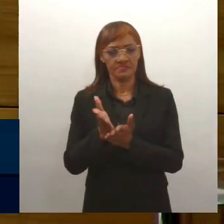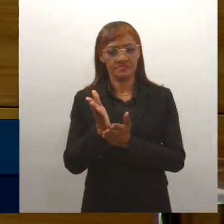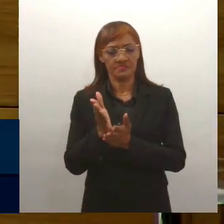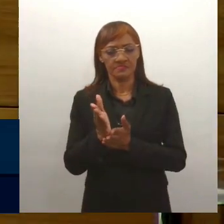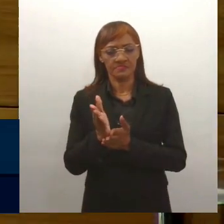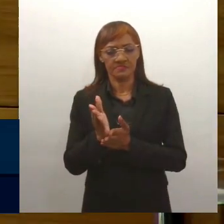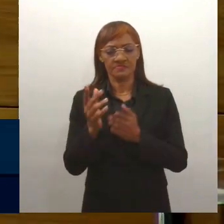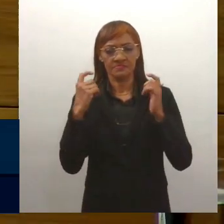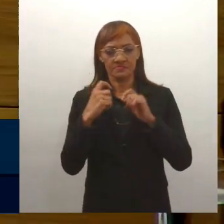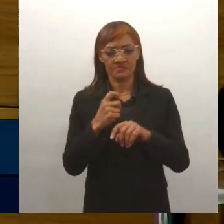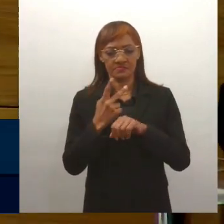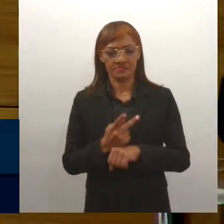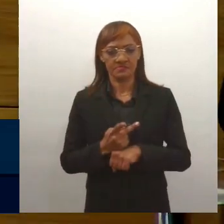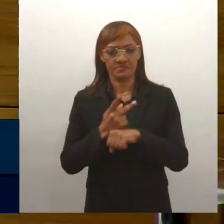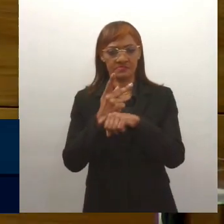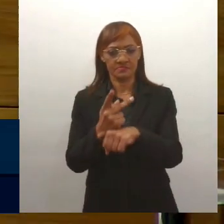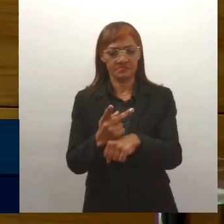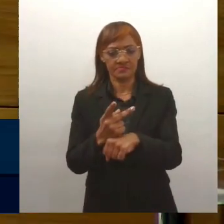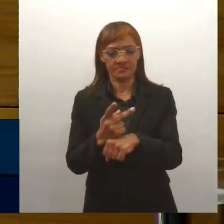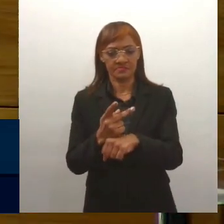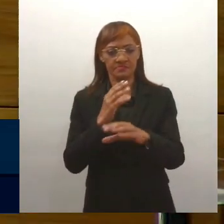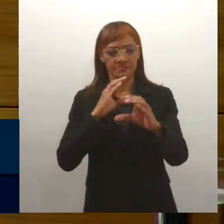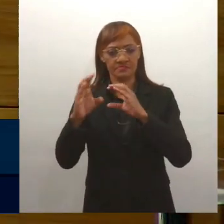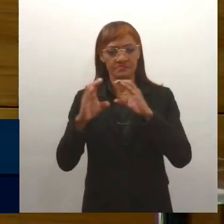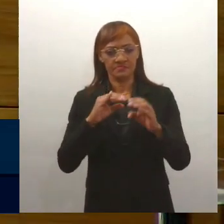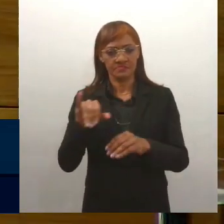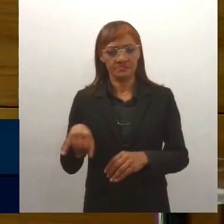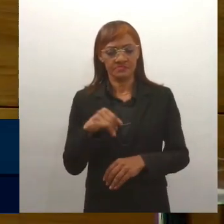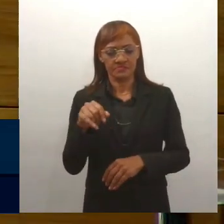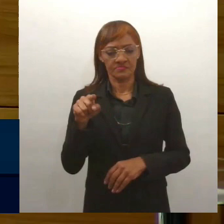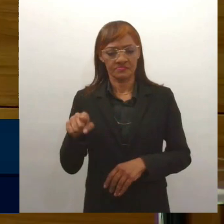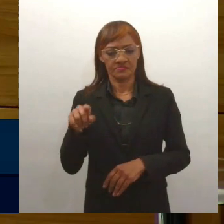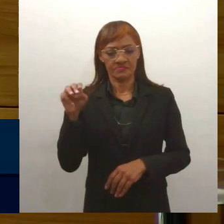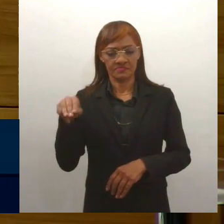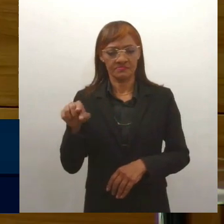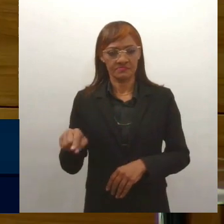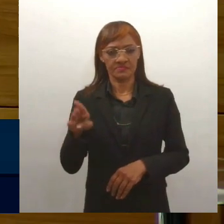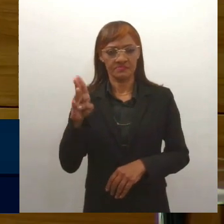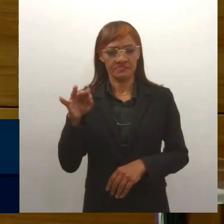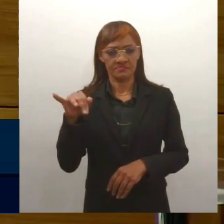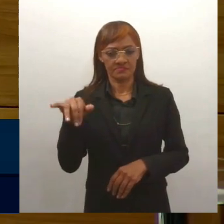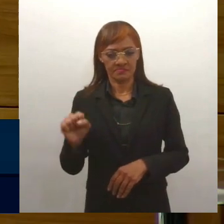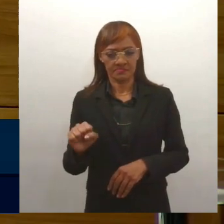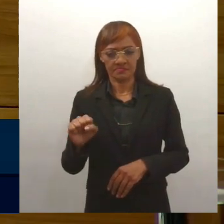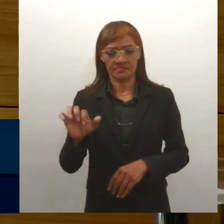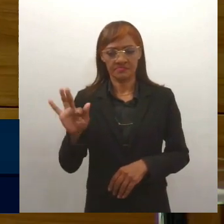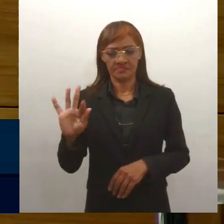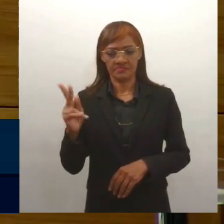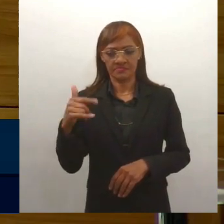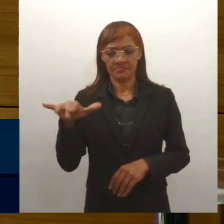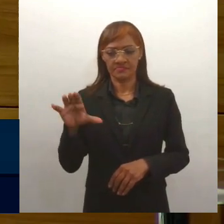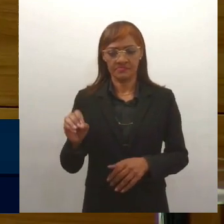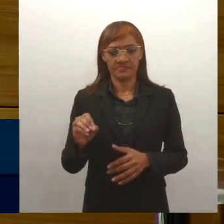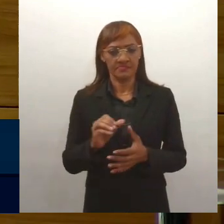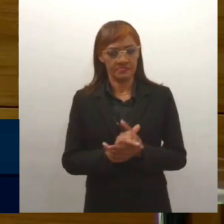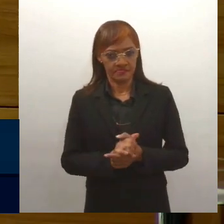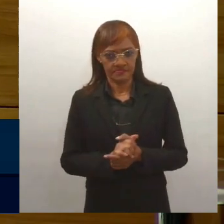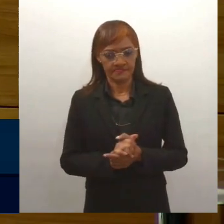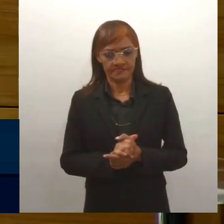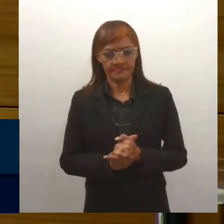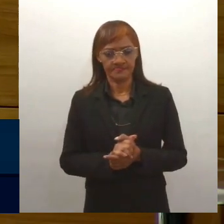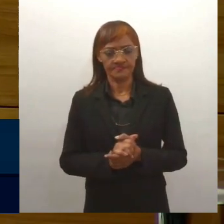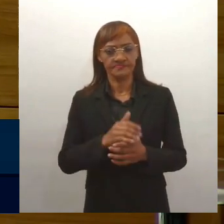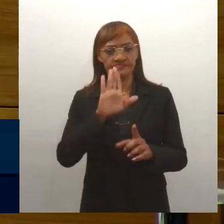João Menezes de Barros Filho, o Barrinhos, aos seguintes homenageados: Aldaci de Souza Oliveira